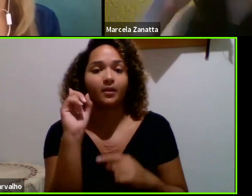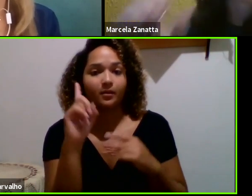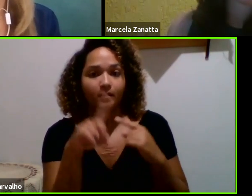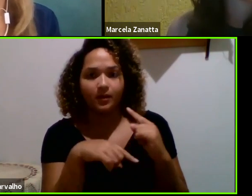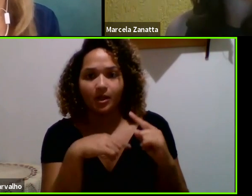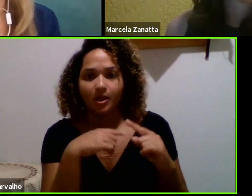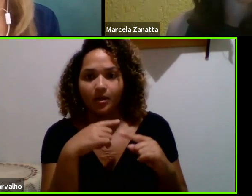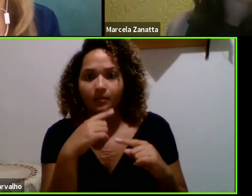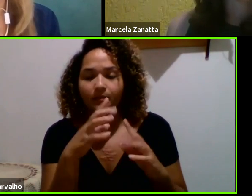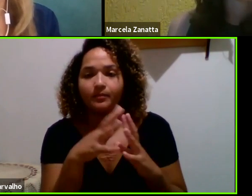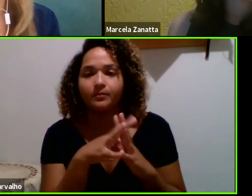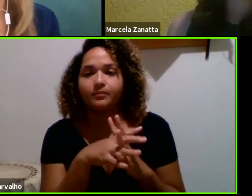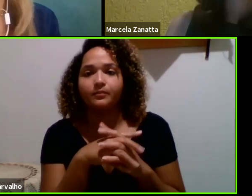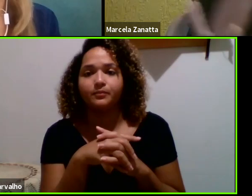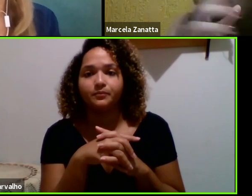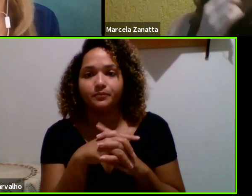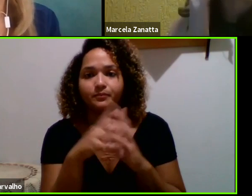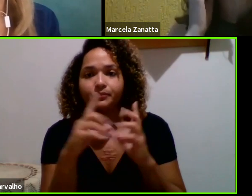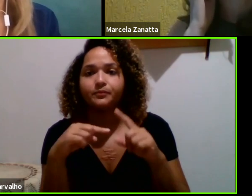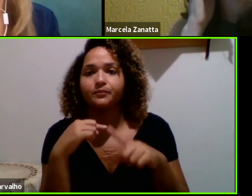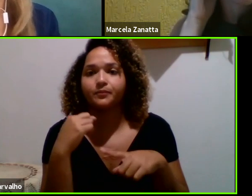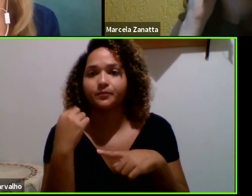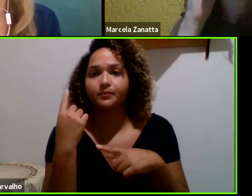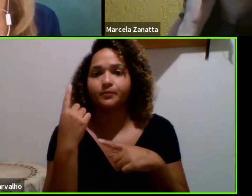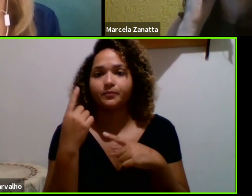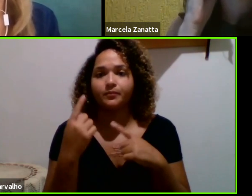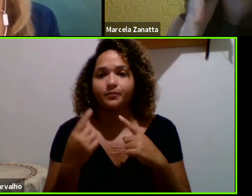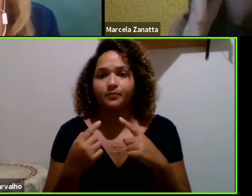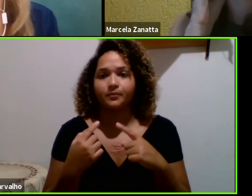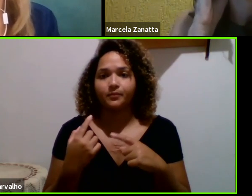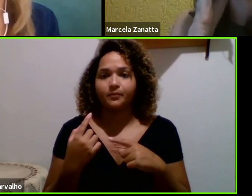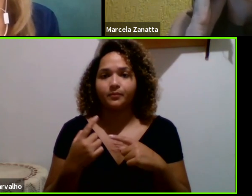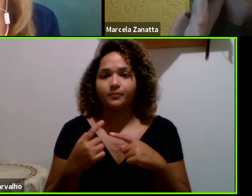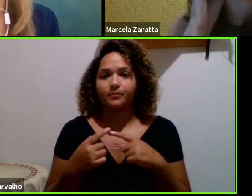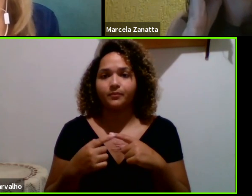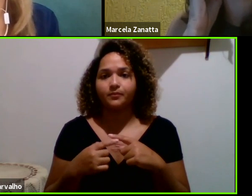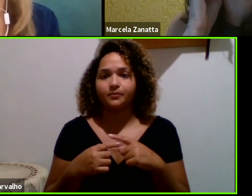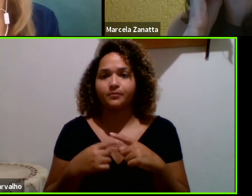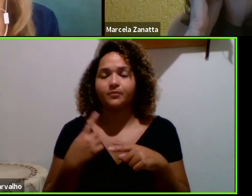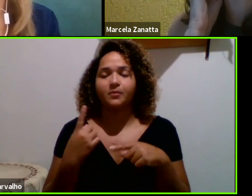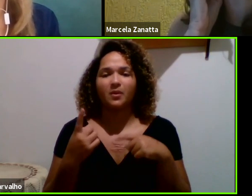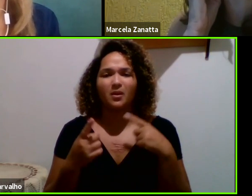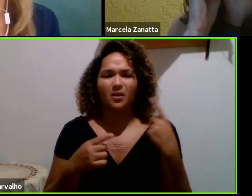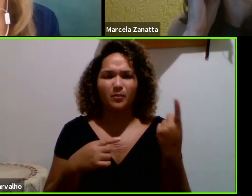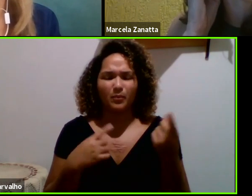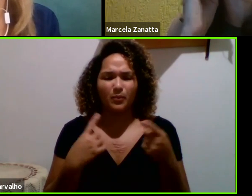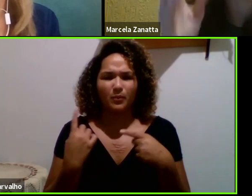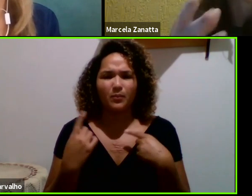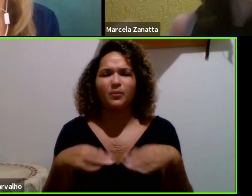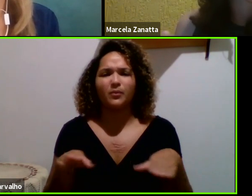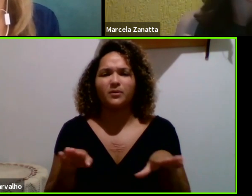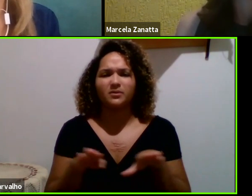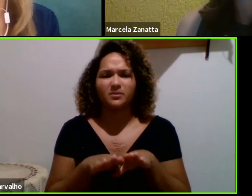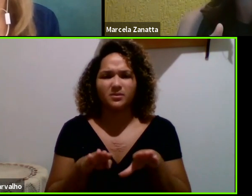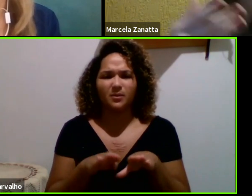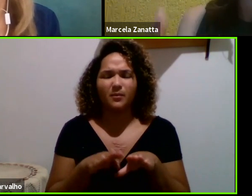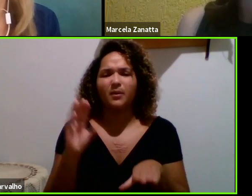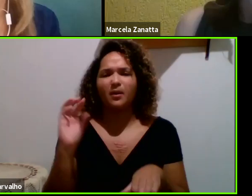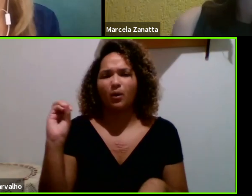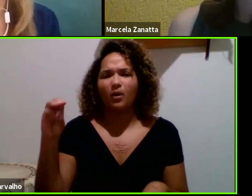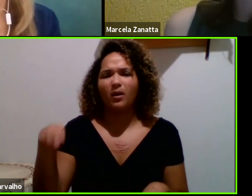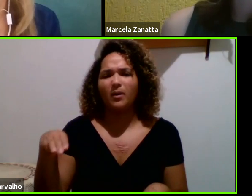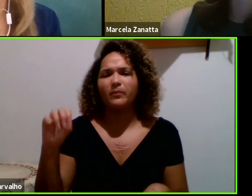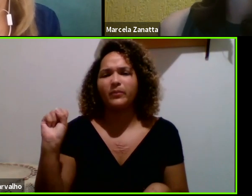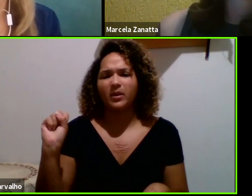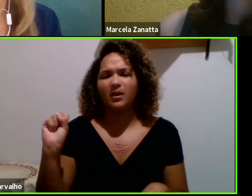pelo OMS. Então, a gente aplica assim, a gente não aplica vacina, porque a vacina precisa de rede de frios, a gente não tem autorização para manipular a vacina,